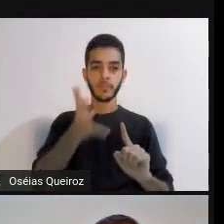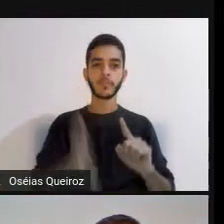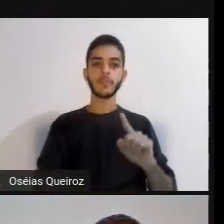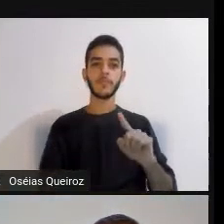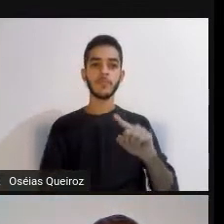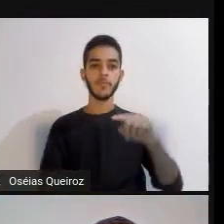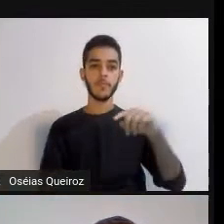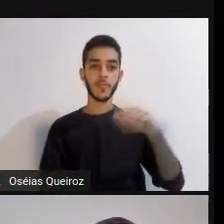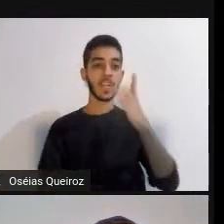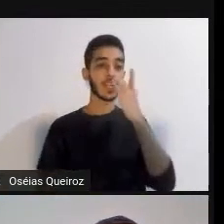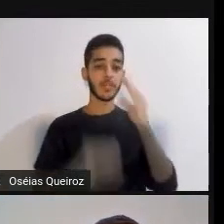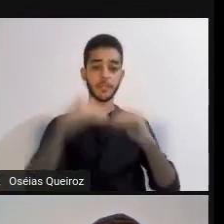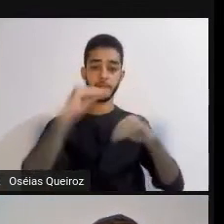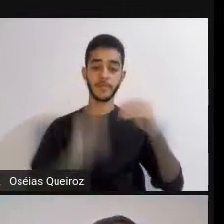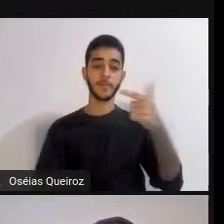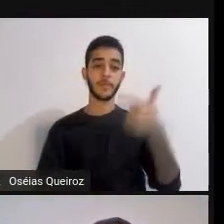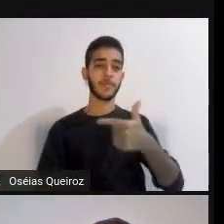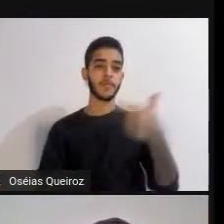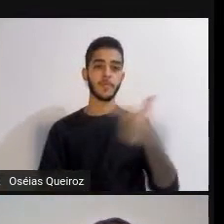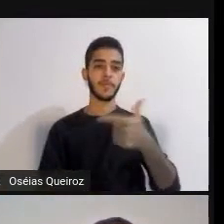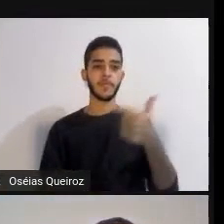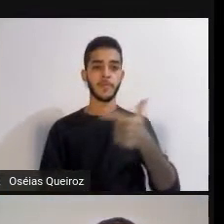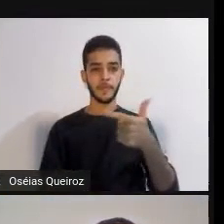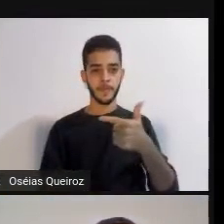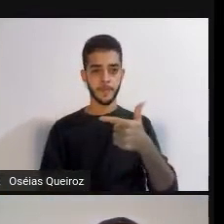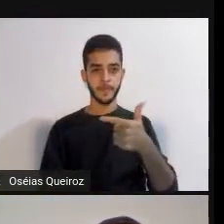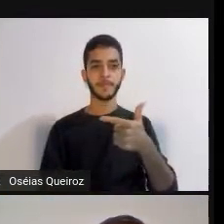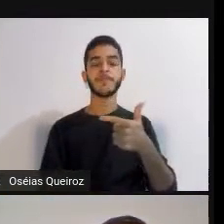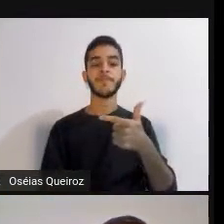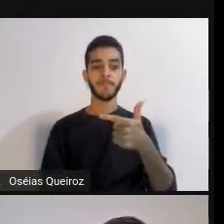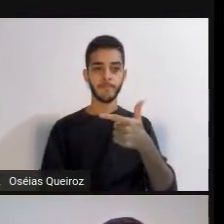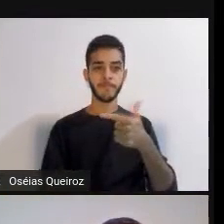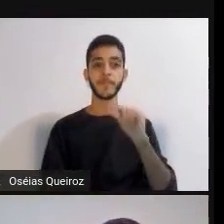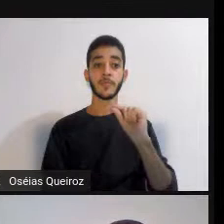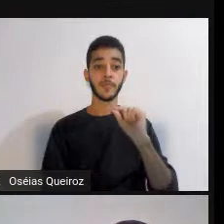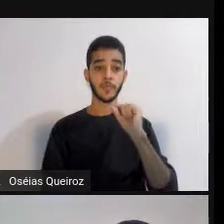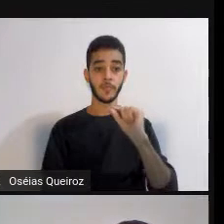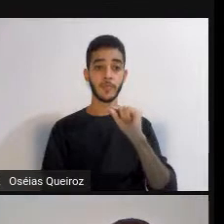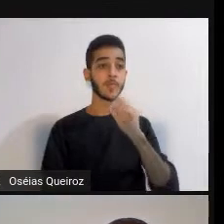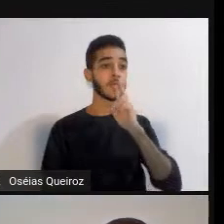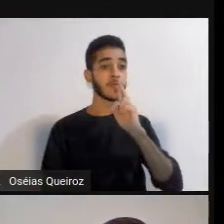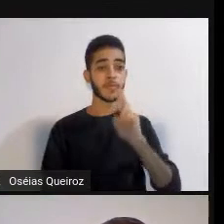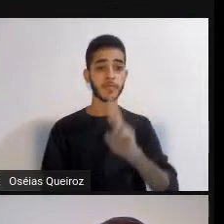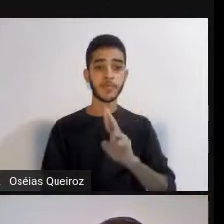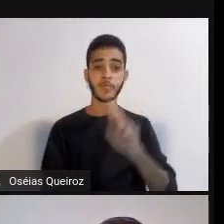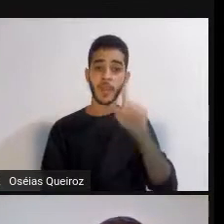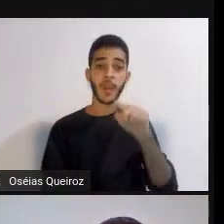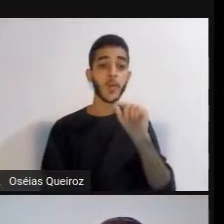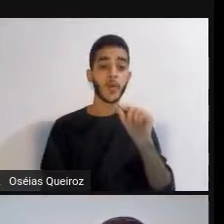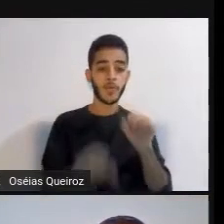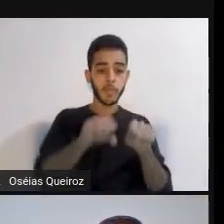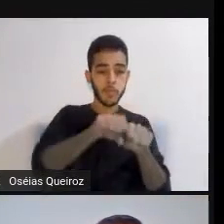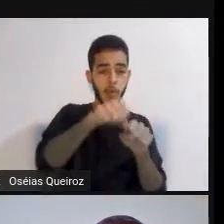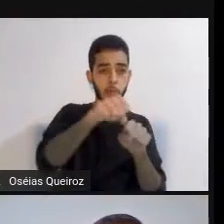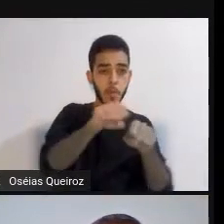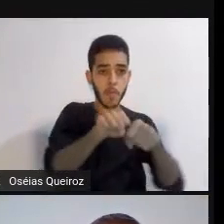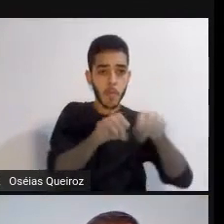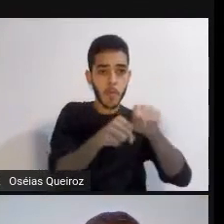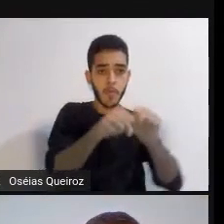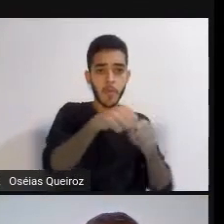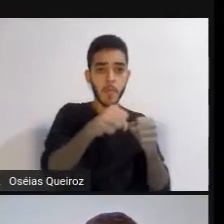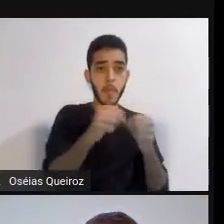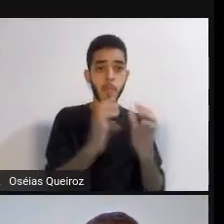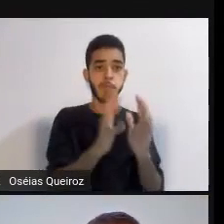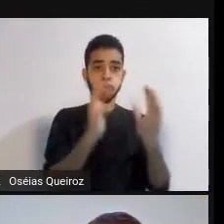microplásticos secundários. Os microplásticos secundários, eles são resultantes da fragmentação de materiais